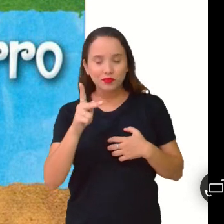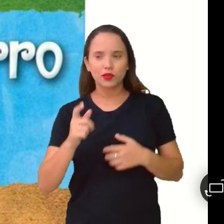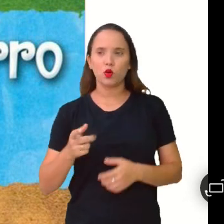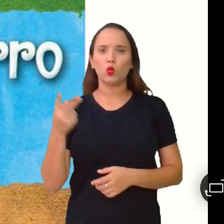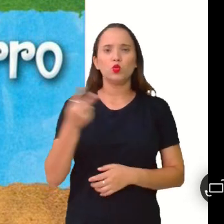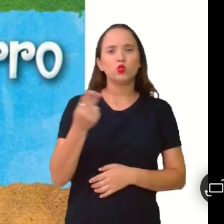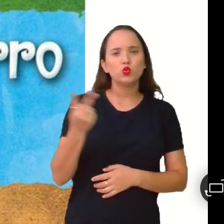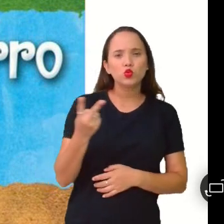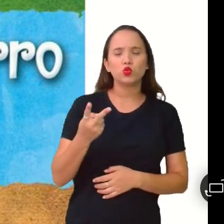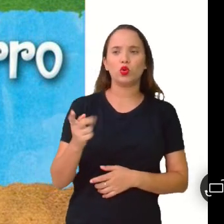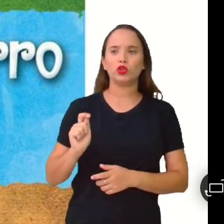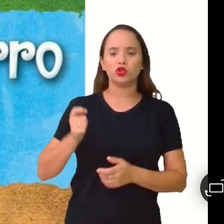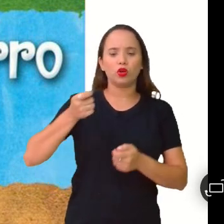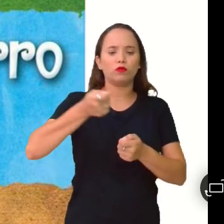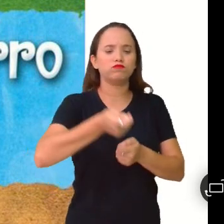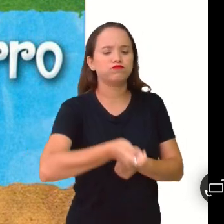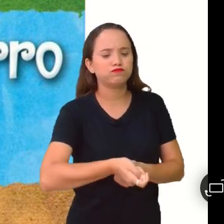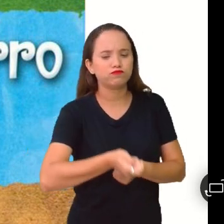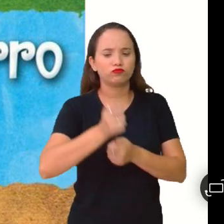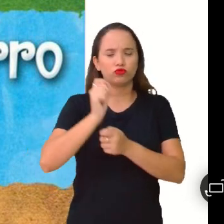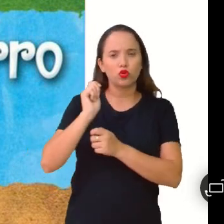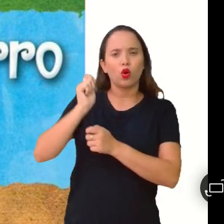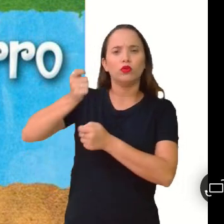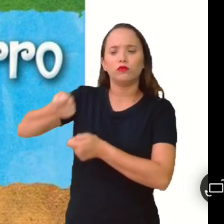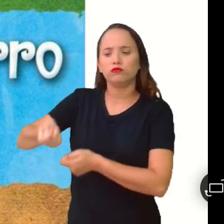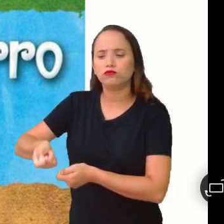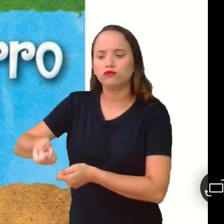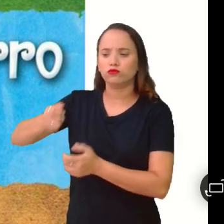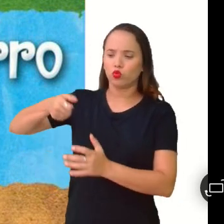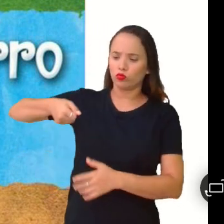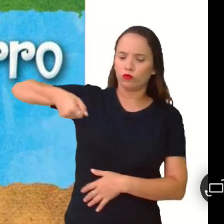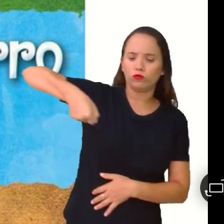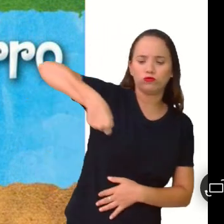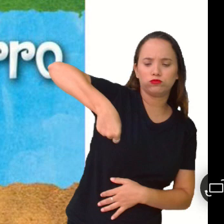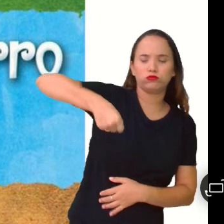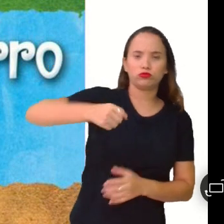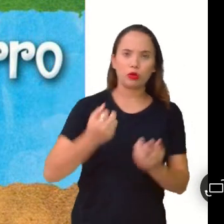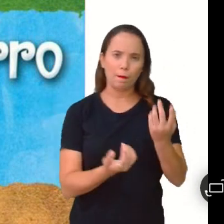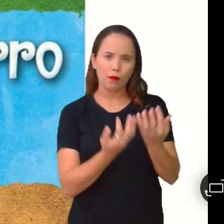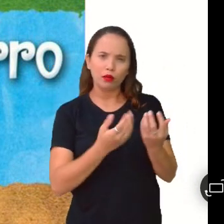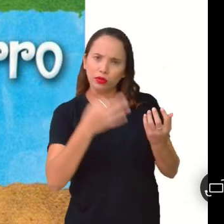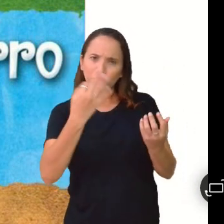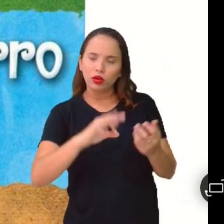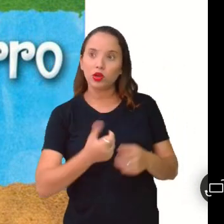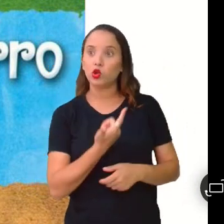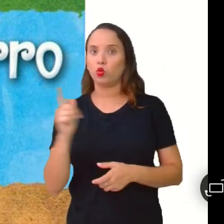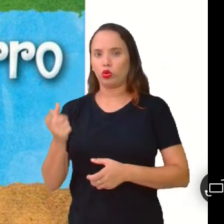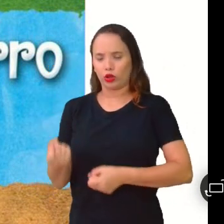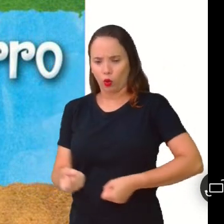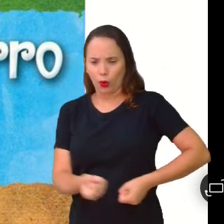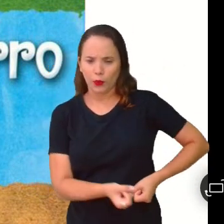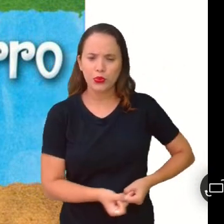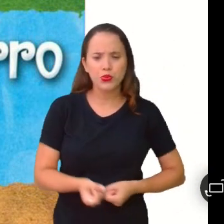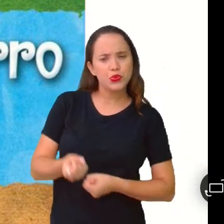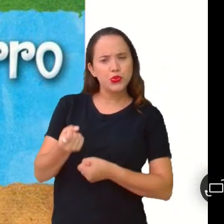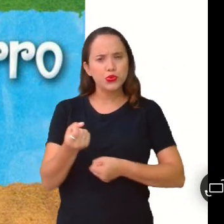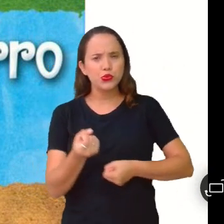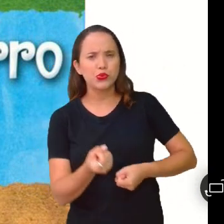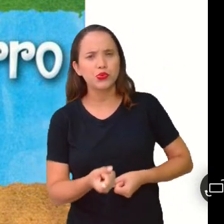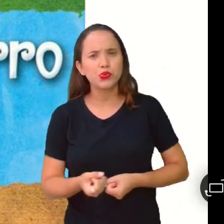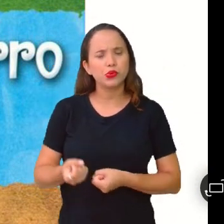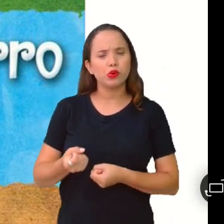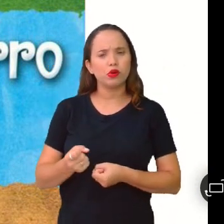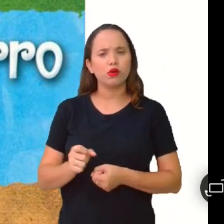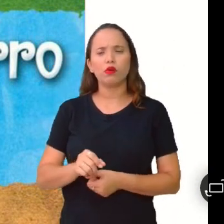a plantinha. Um está com um regador e o outro está com uma mangueira. Quem será que